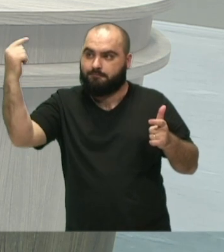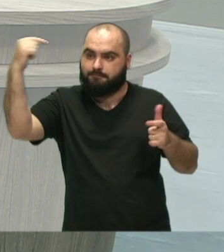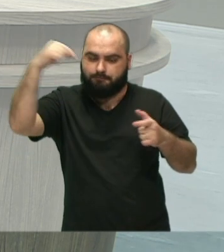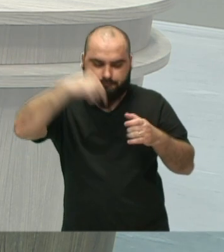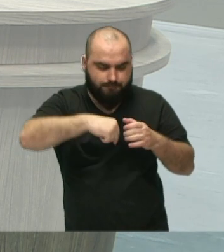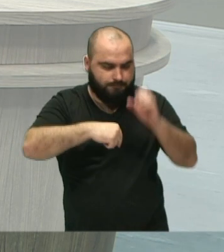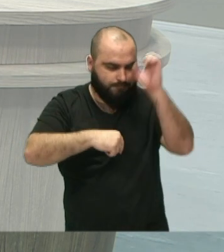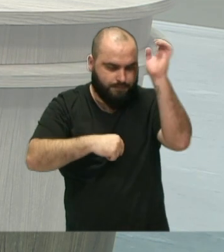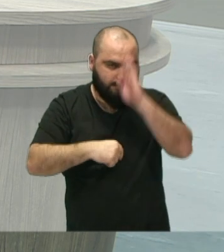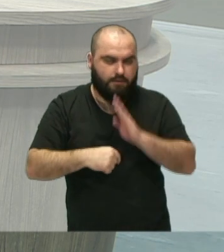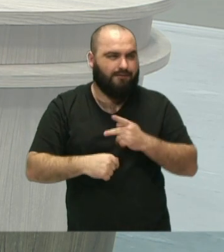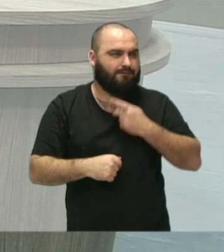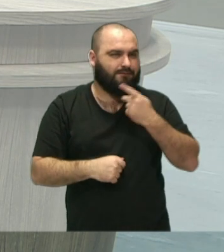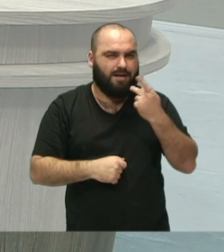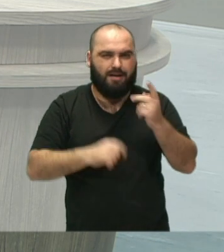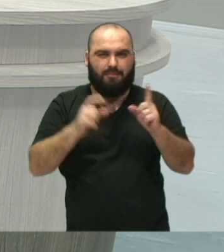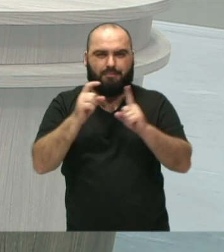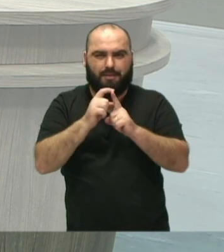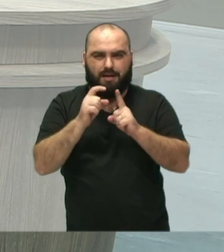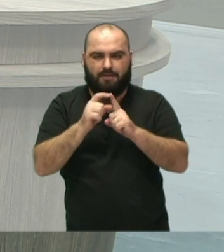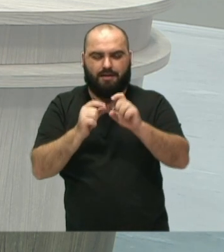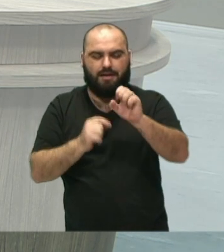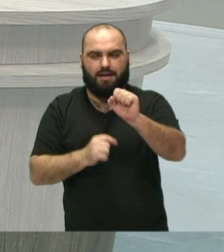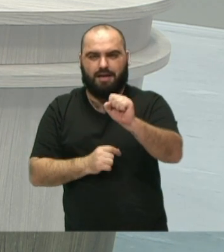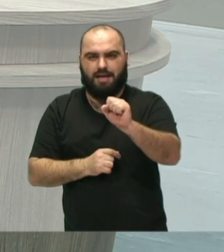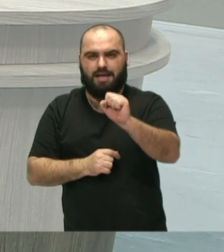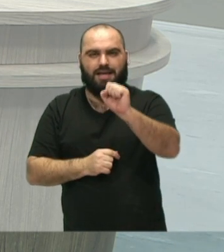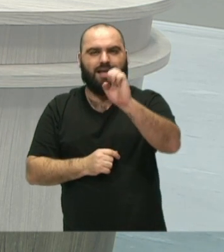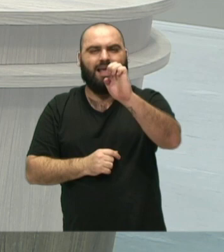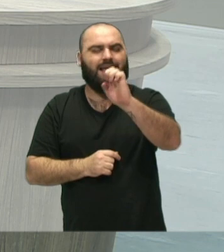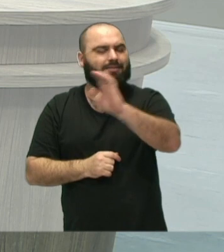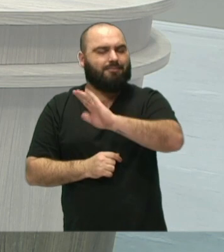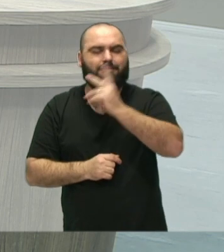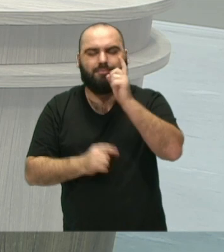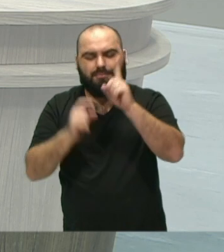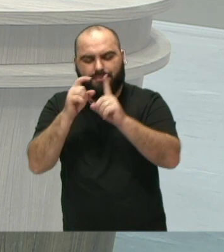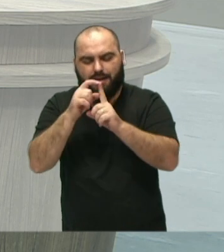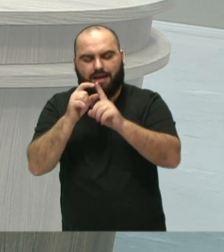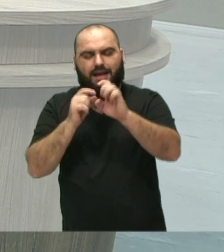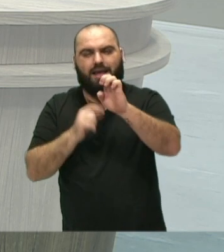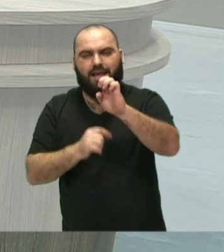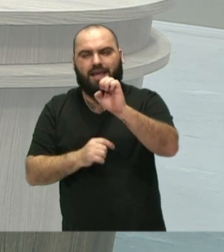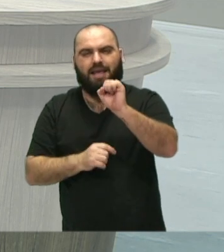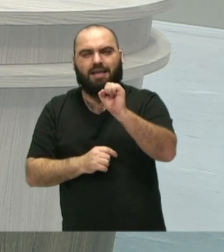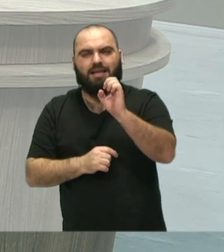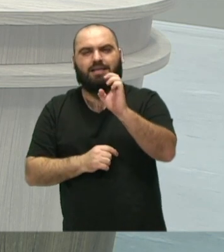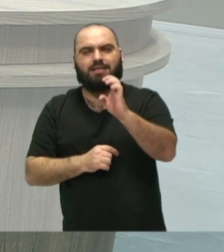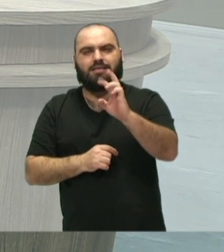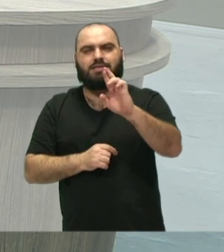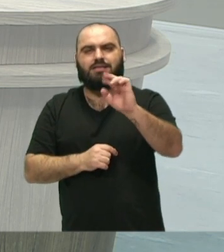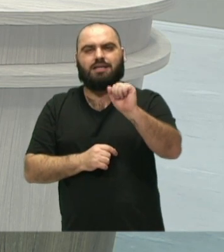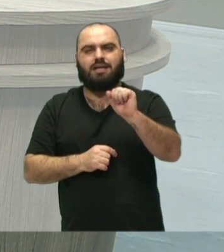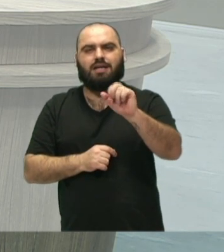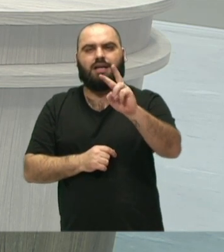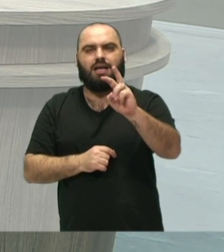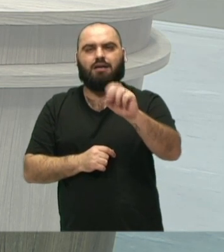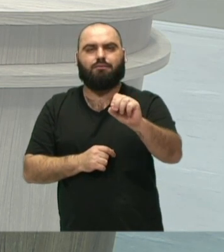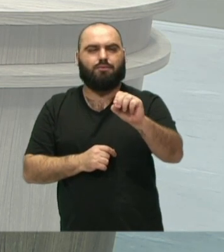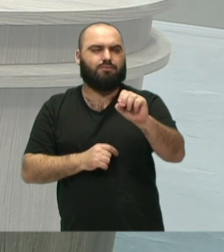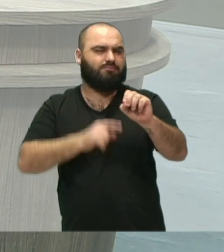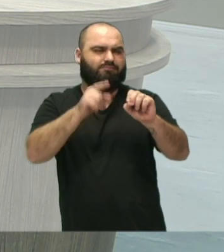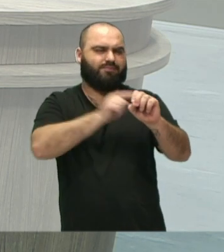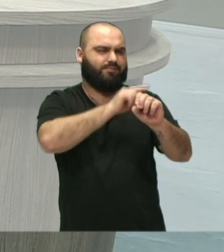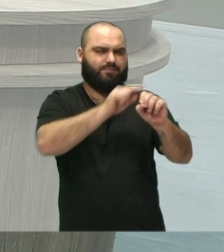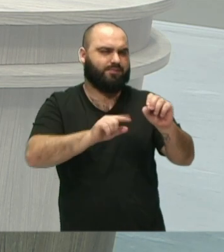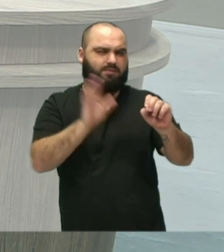falando não mais em escravo, mas em escravizado, né? Quer dizer, as pessoas não eram